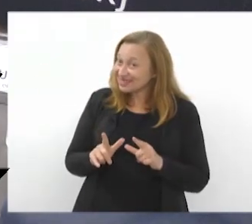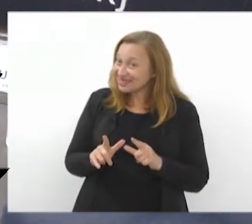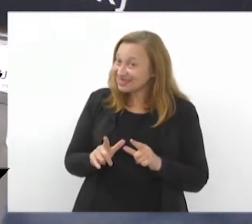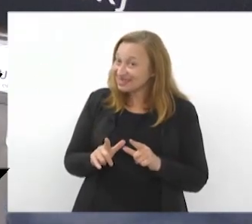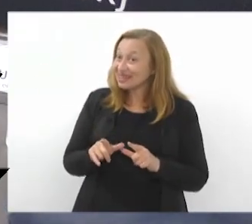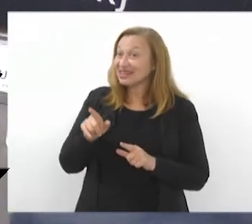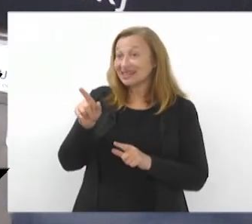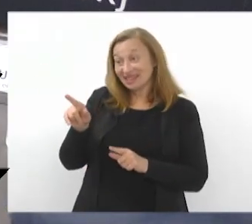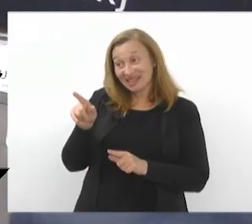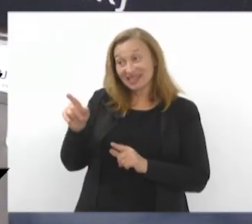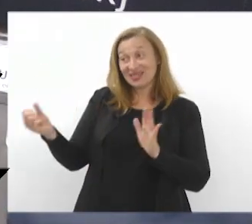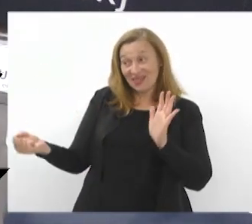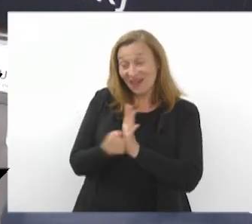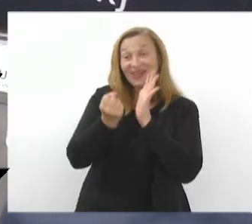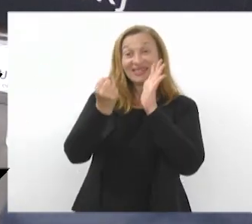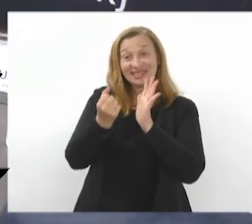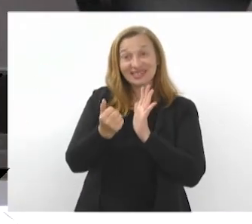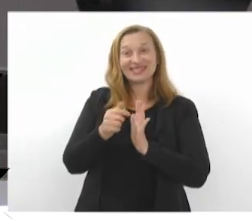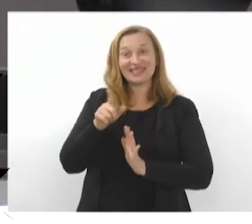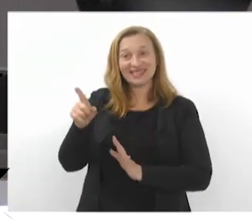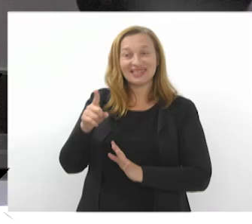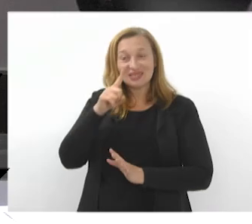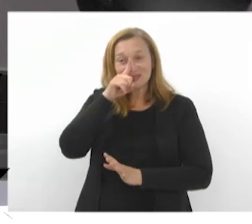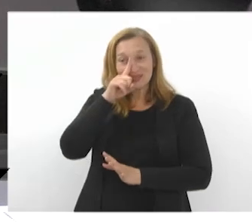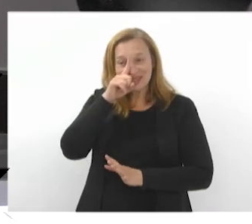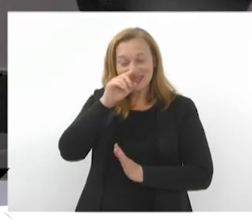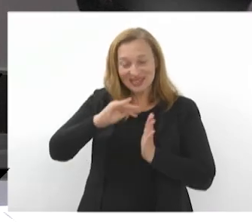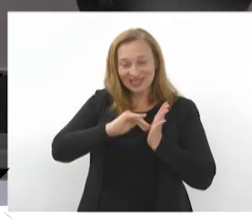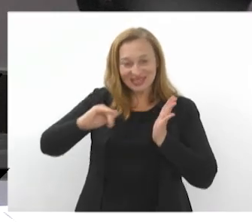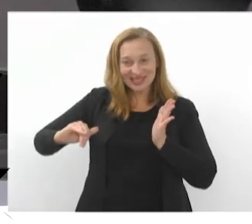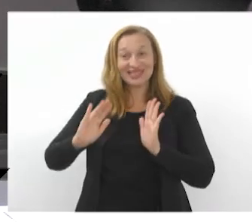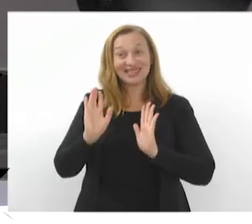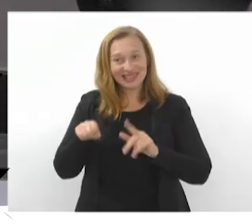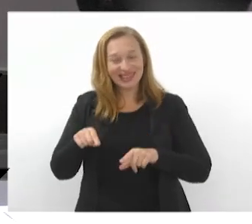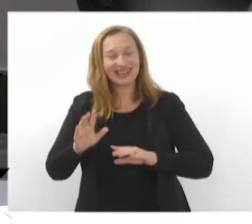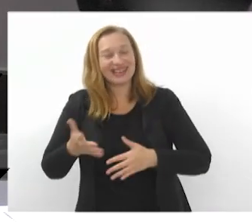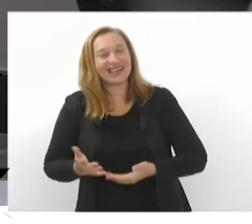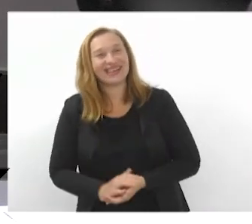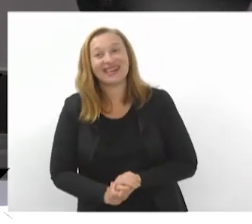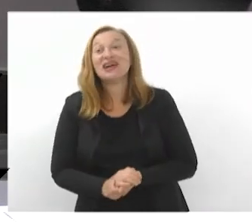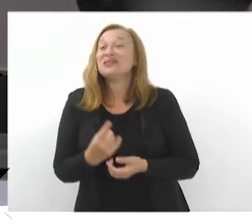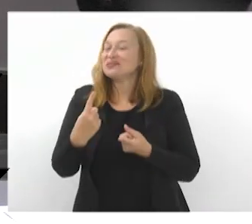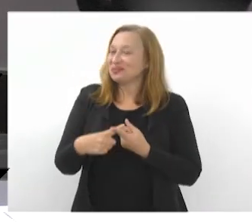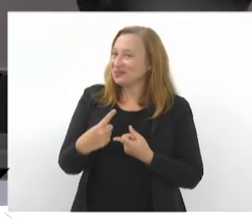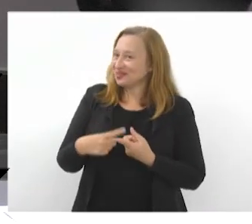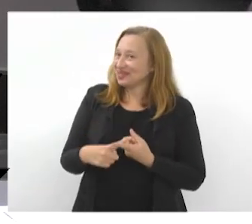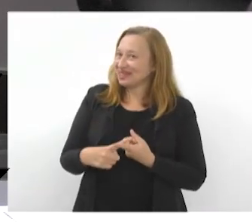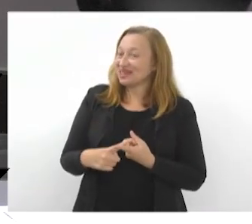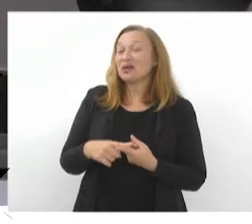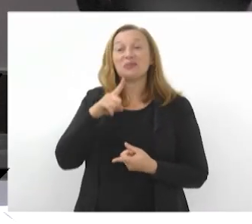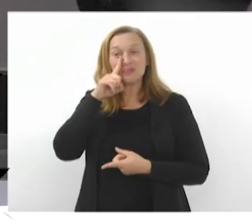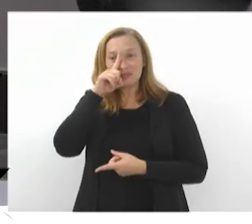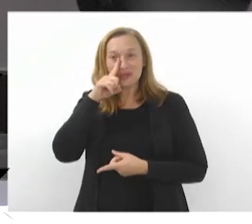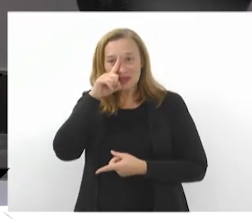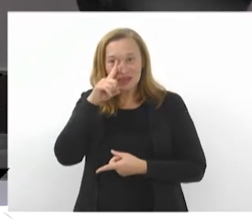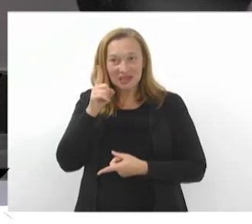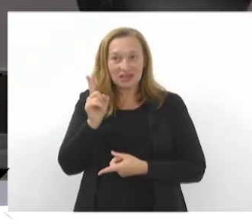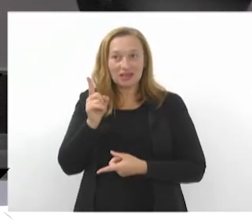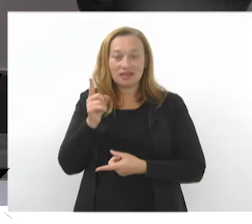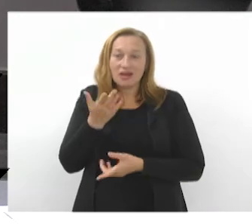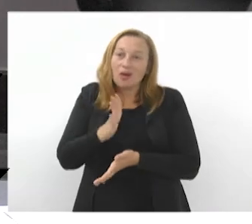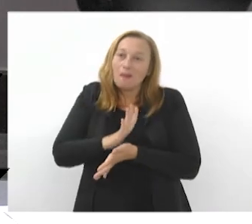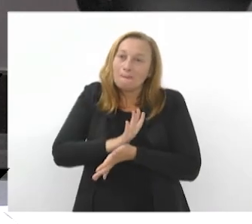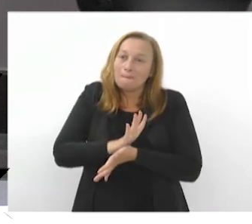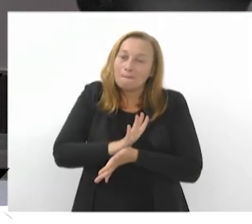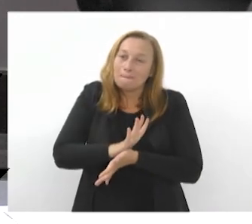nesse rótulo, né? Tirou o perigo, né? Exatamente. Porque esse negócio do perigo é de um